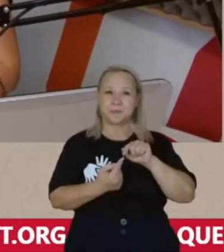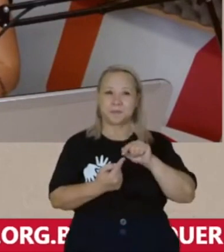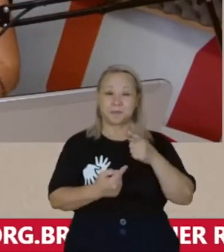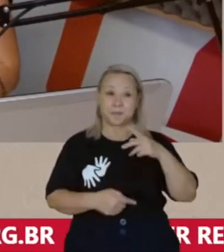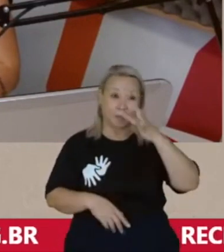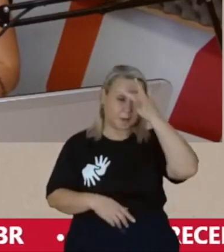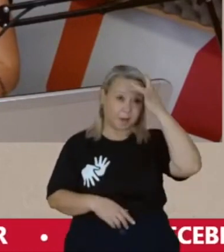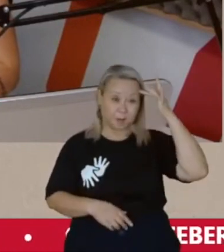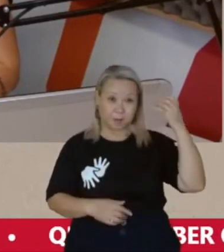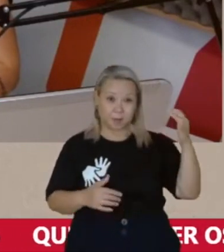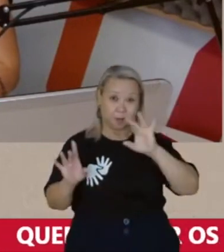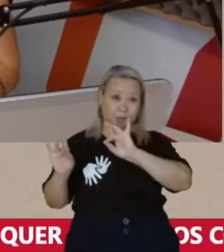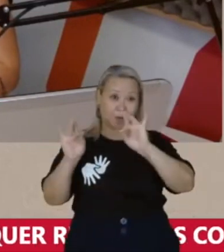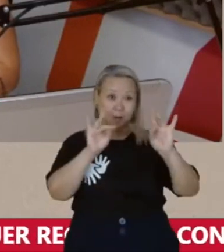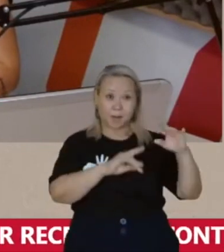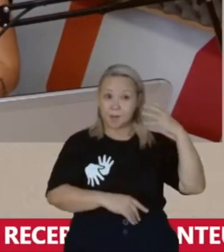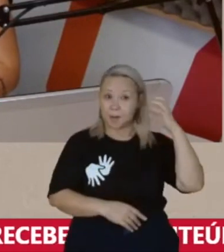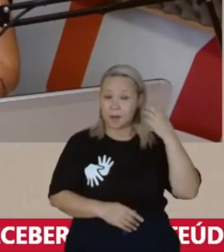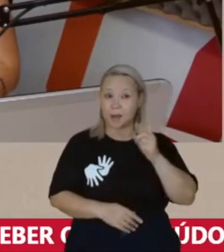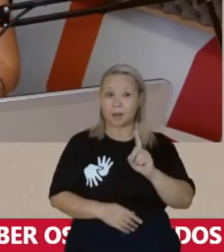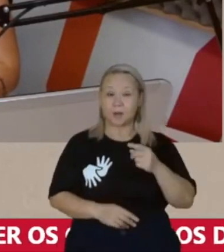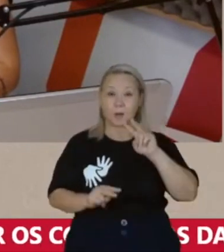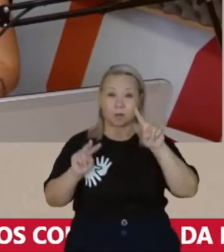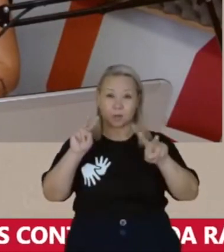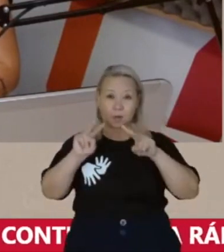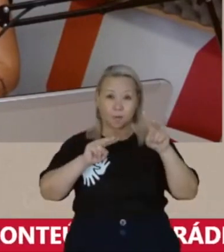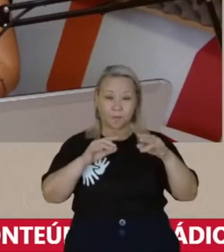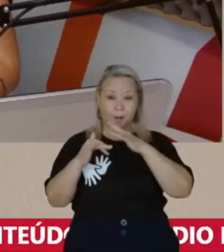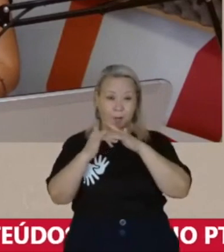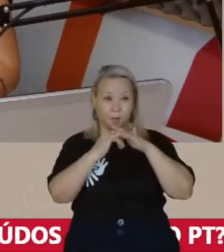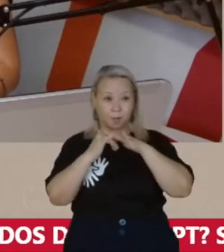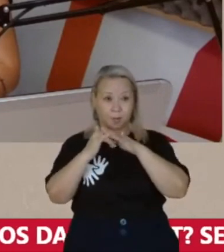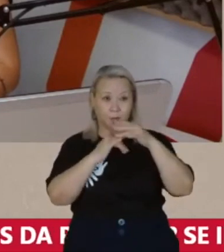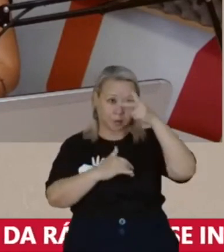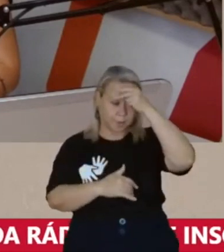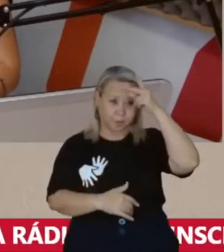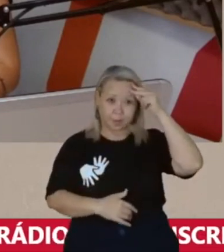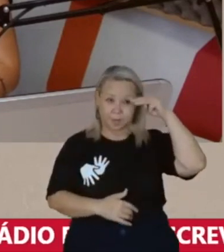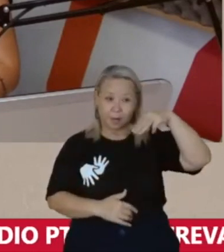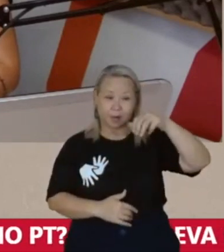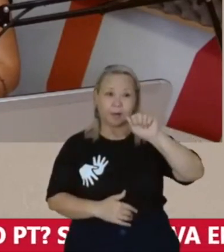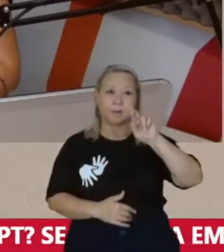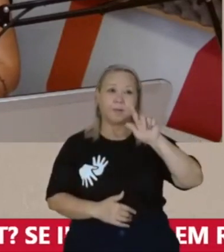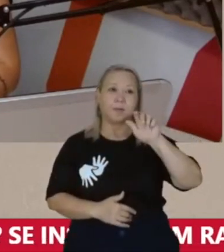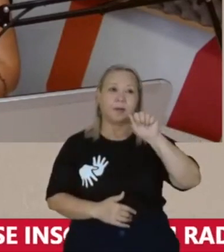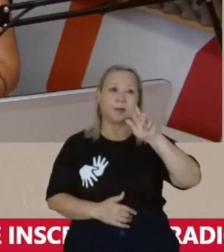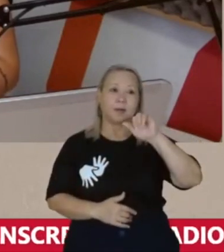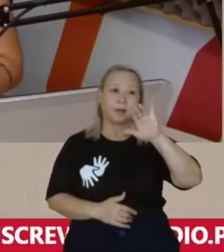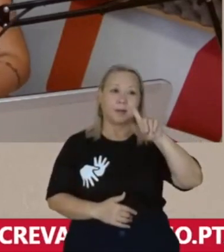que estão nos acompanhando pela rádio, que não estão vendo pelo YouTube a prefeita Margarida Salomão, ela